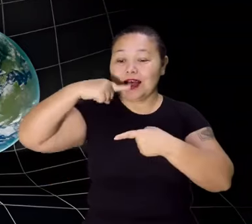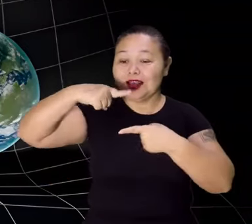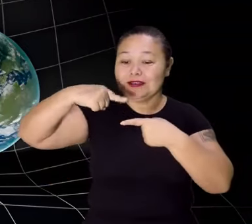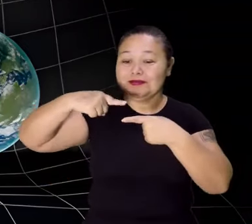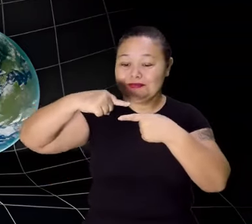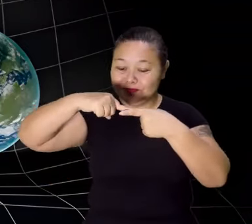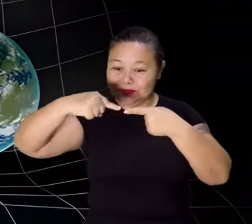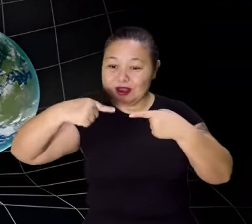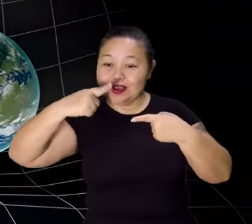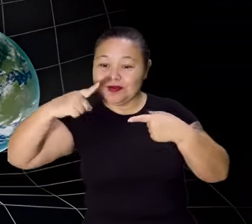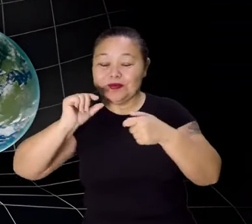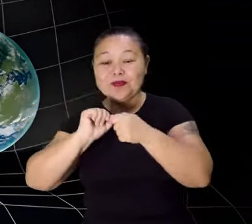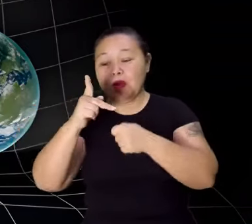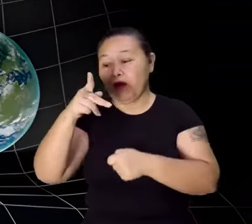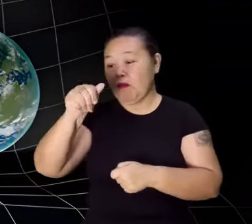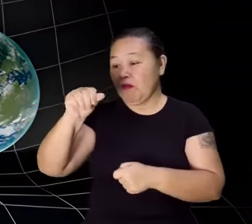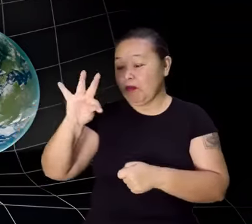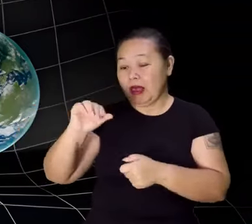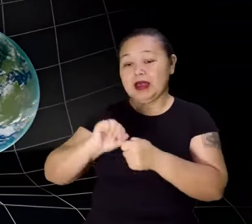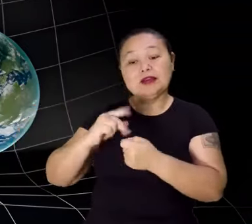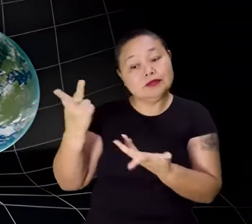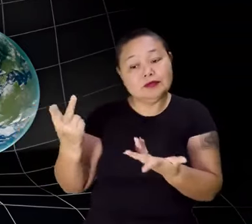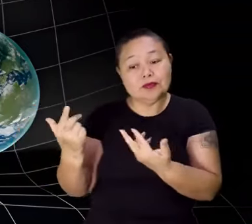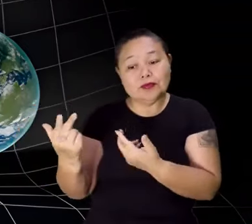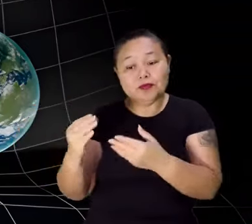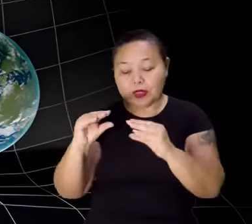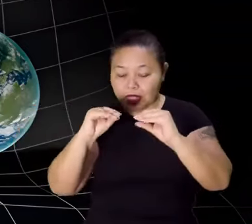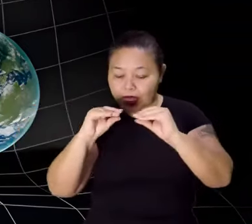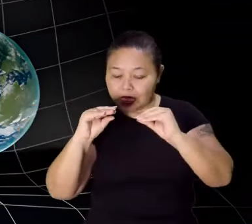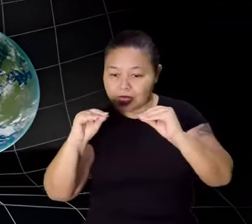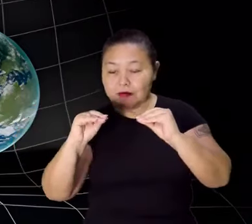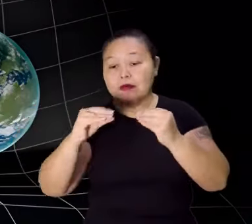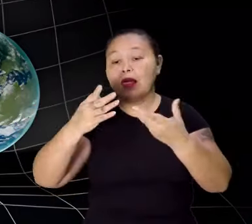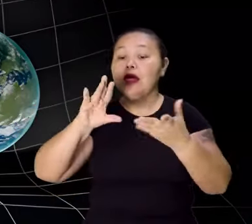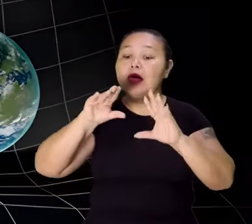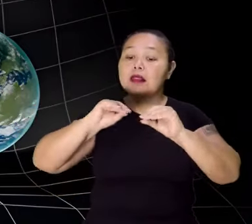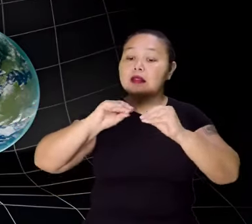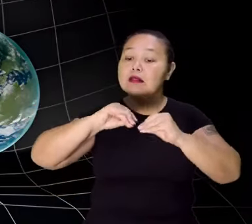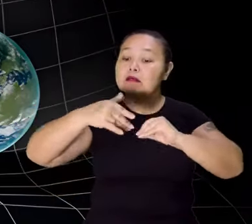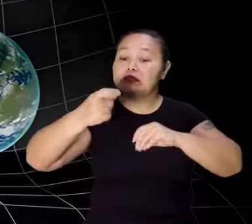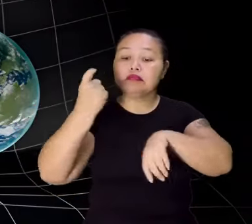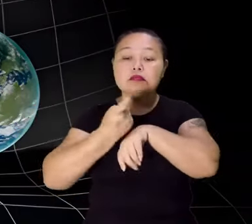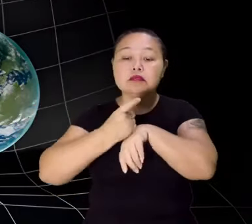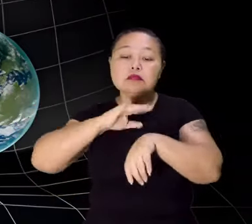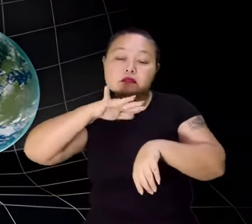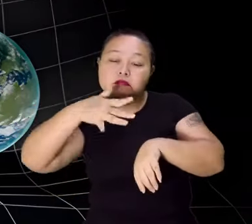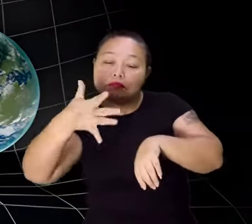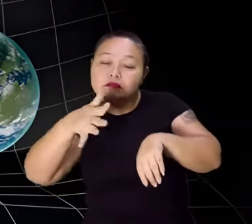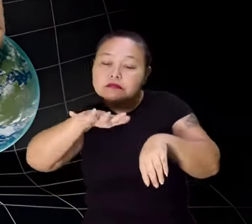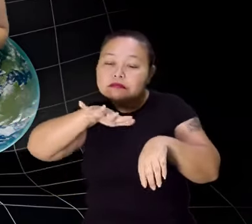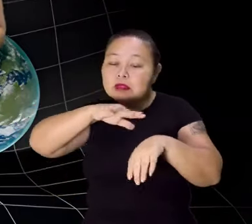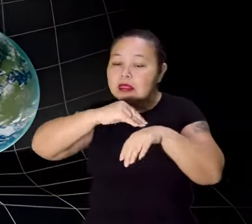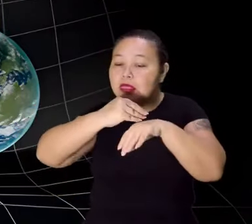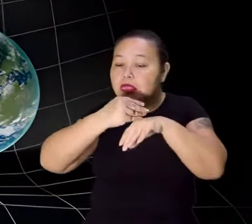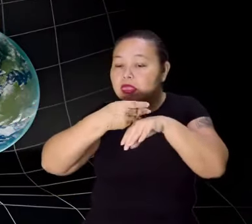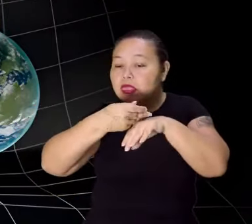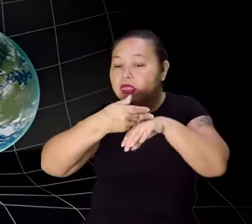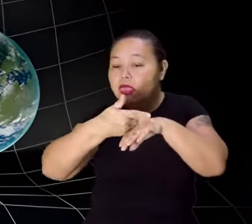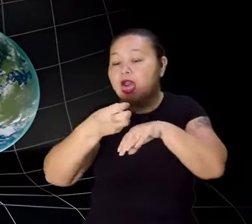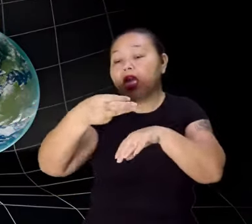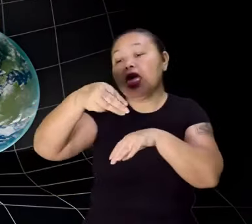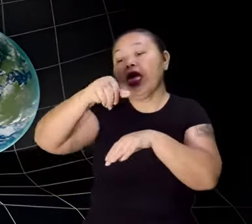pasta, porque ela vem do estado pastoso, né? Ela não nem líquido e nem sólido. Exato. escoa de maneira lenta. Que é o